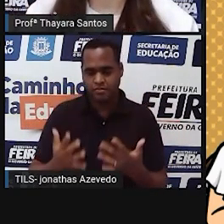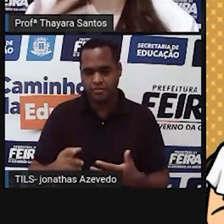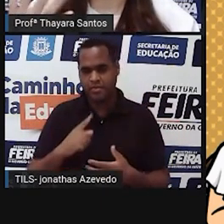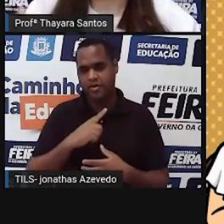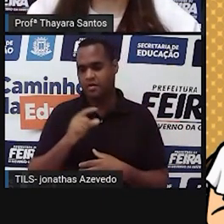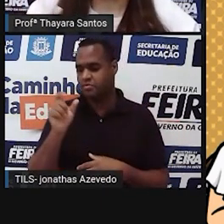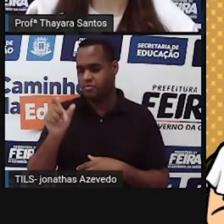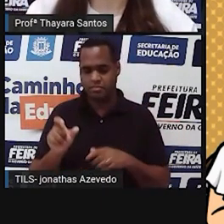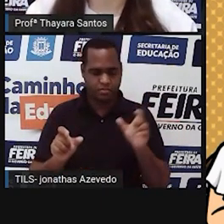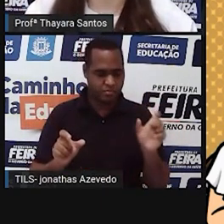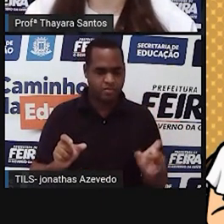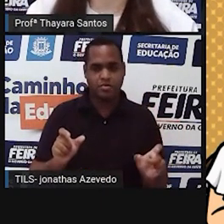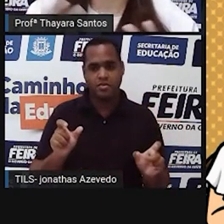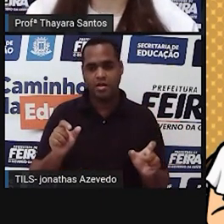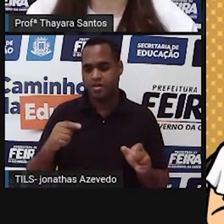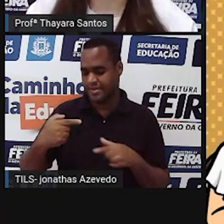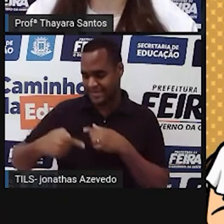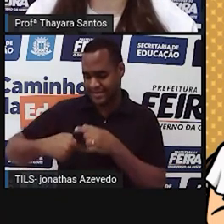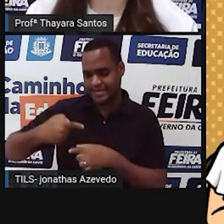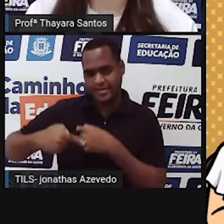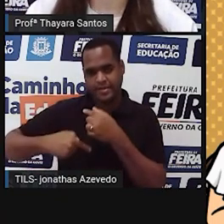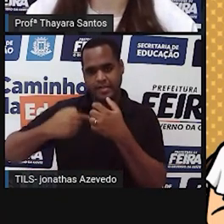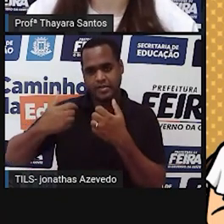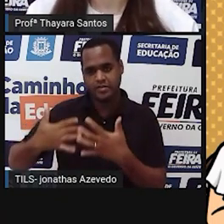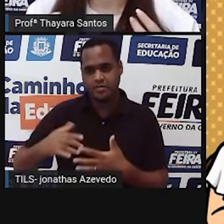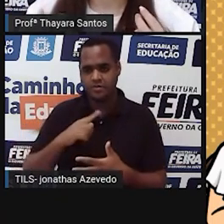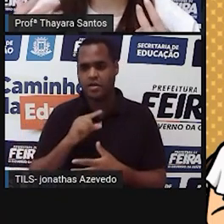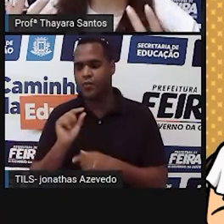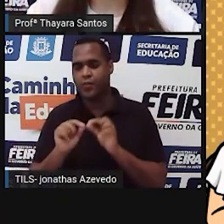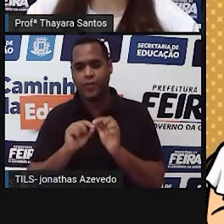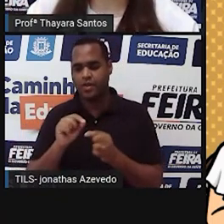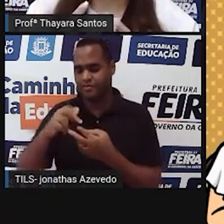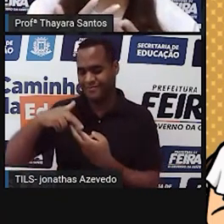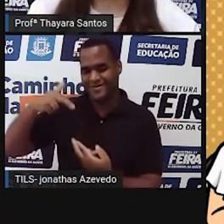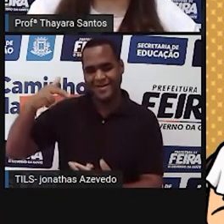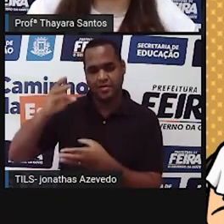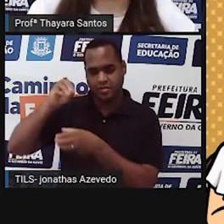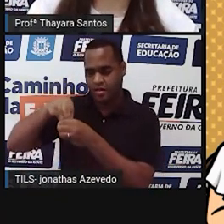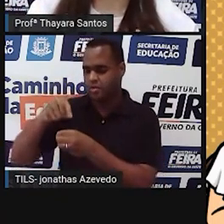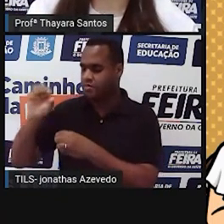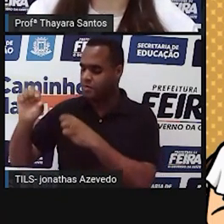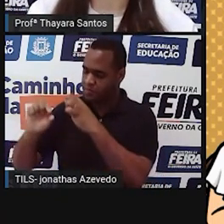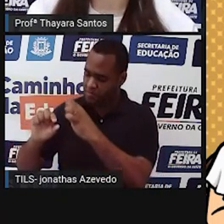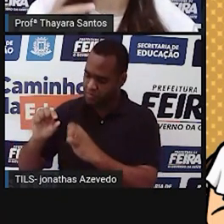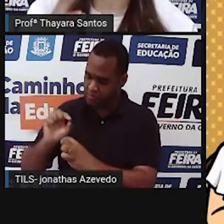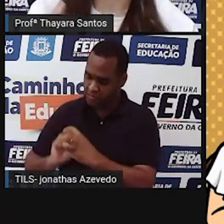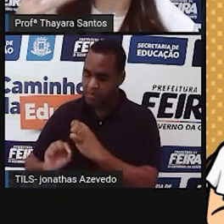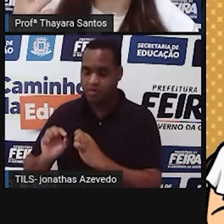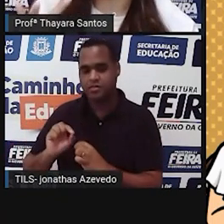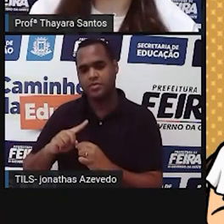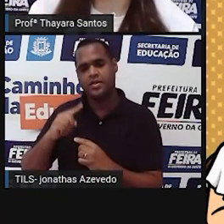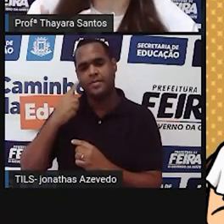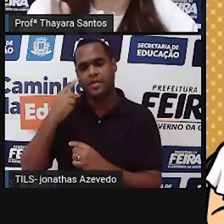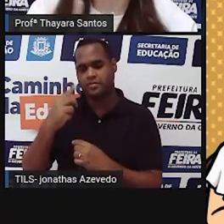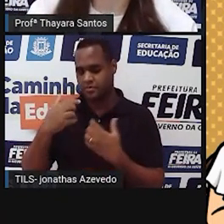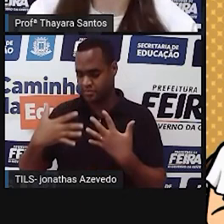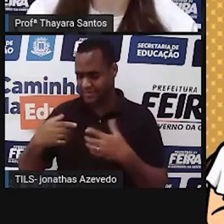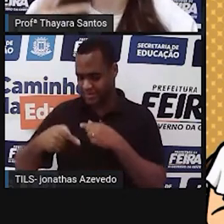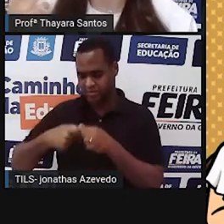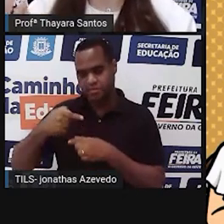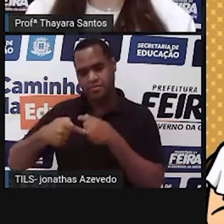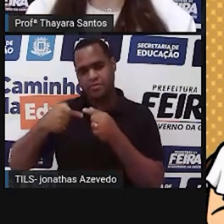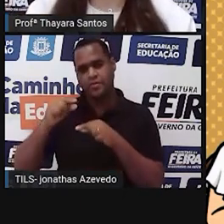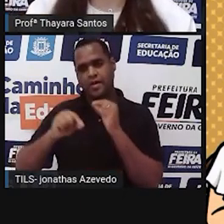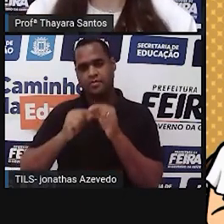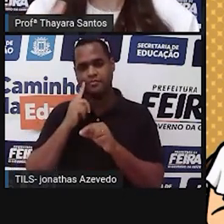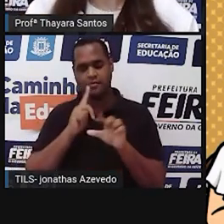essas características genéticas, como é que elas são determinadas, e a gente vai ver que geralmente, quando a gente está falando de genótipo, a gente representa